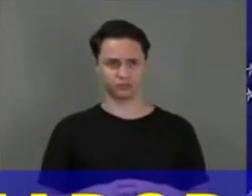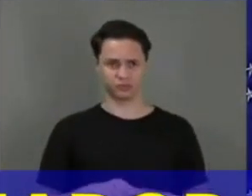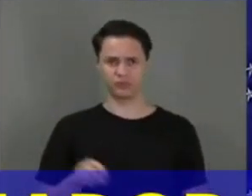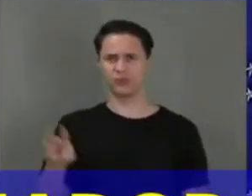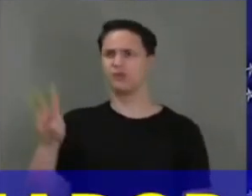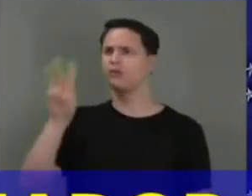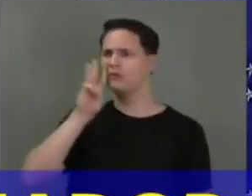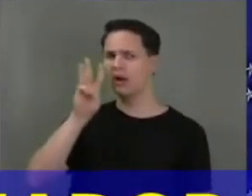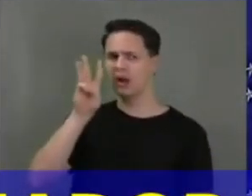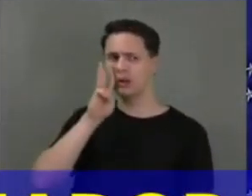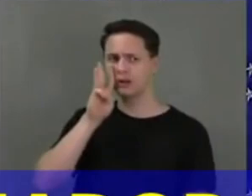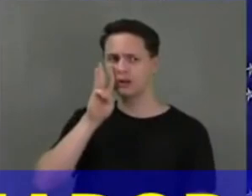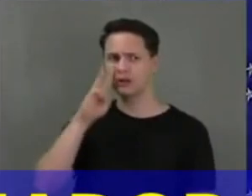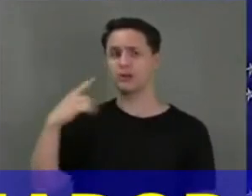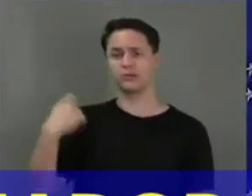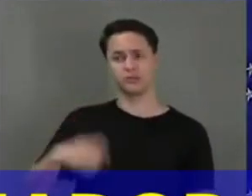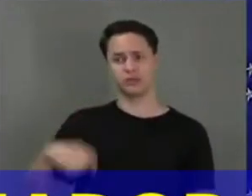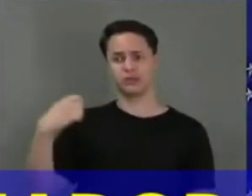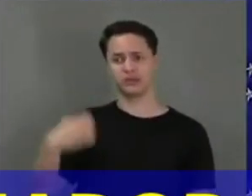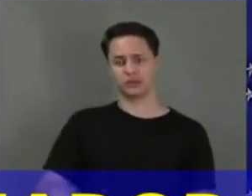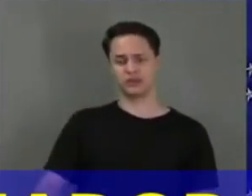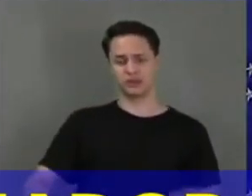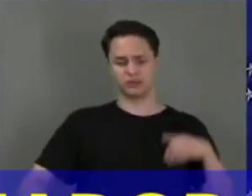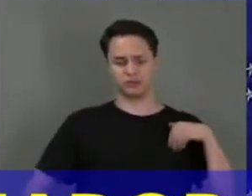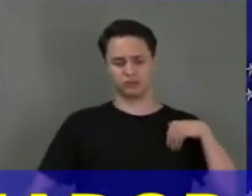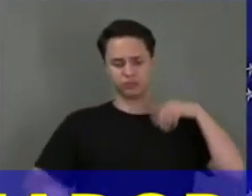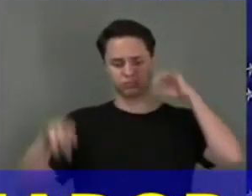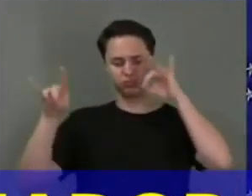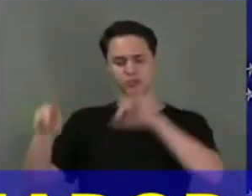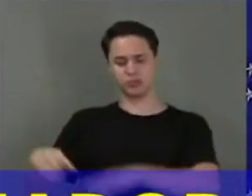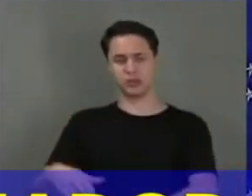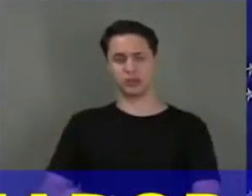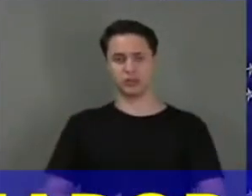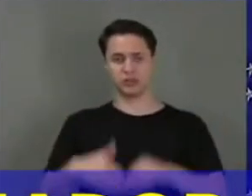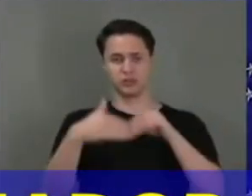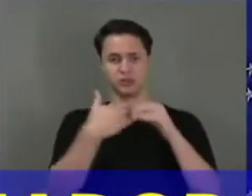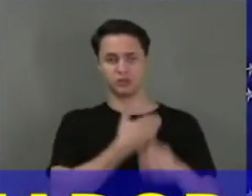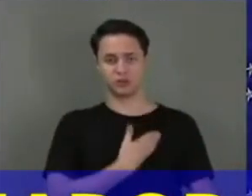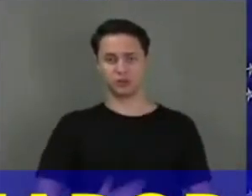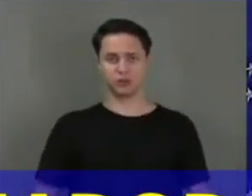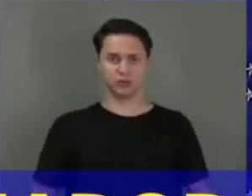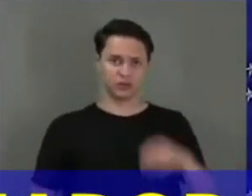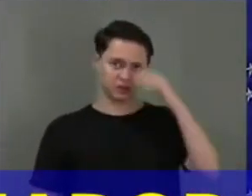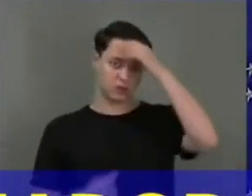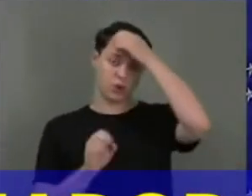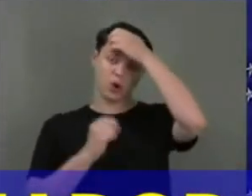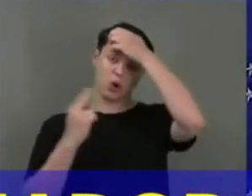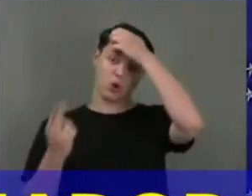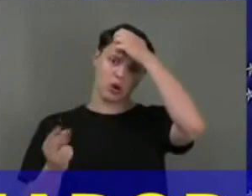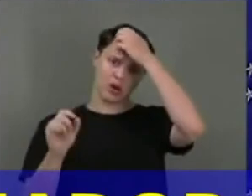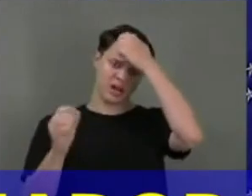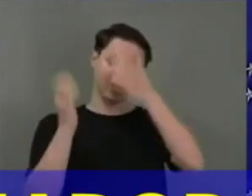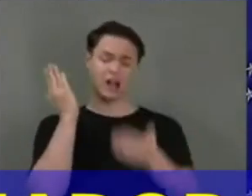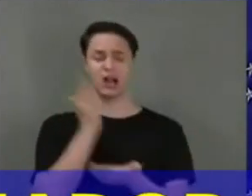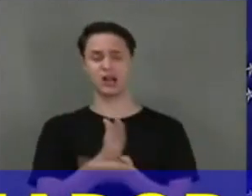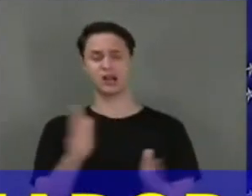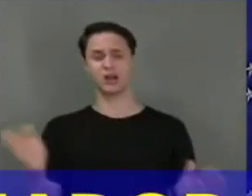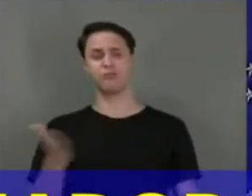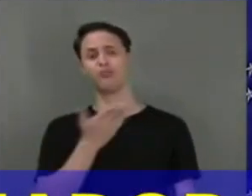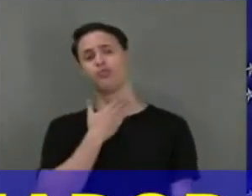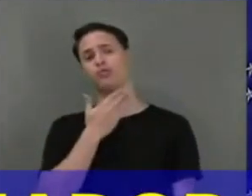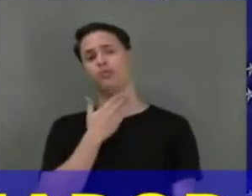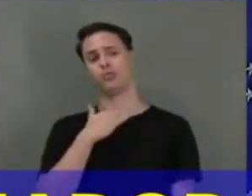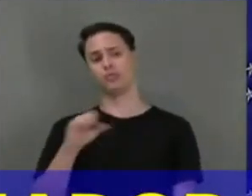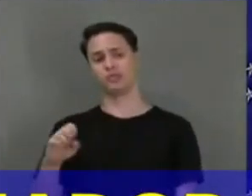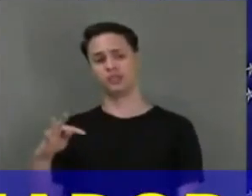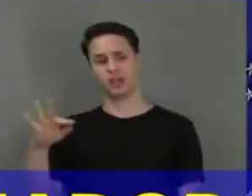Wagner precisa renunciar à liderança do governo. Senão, acabou o papo com o